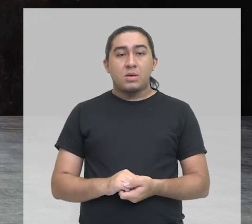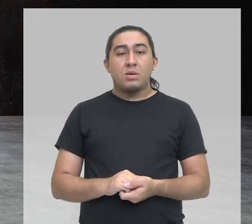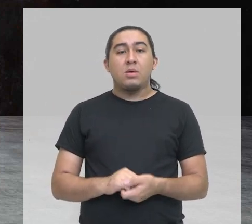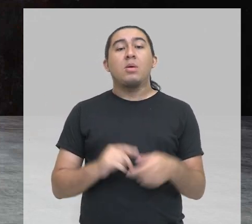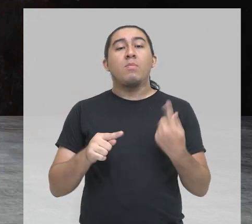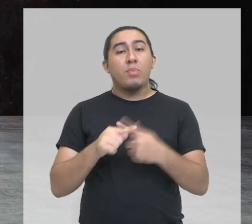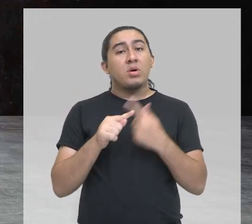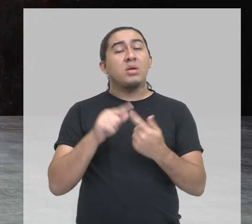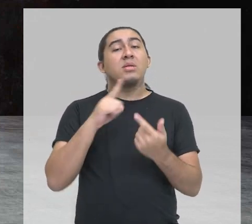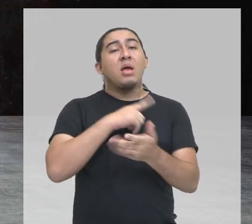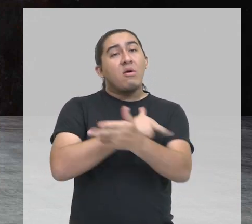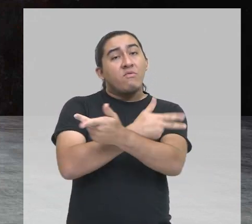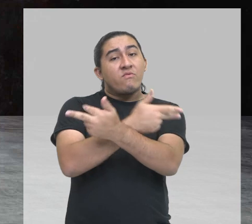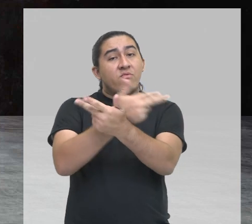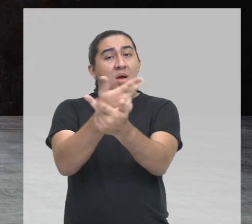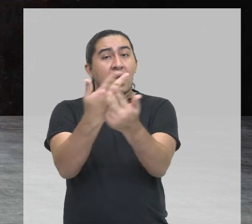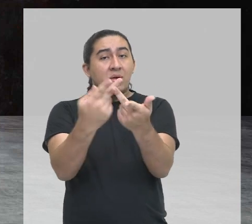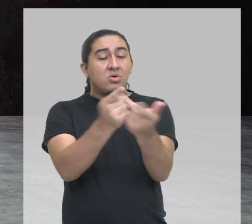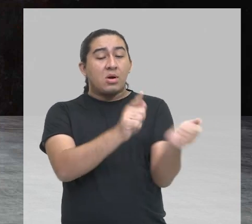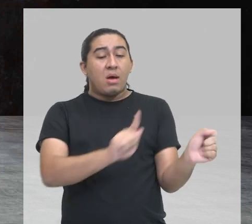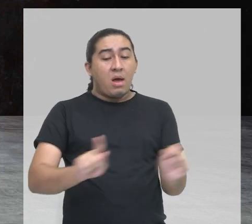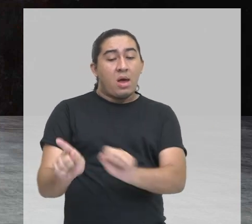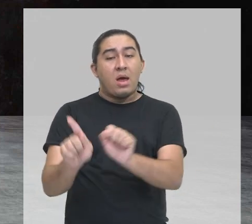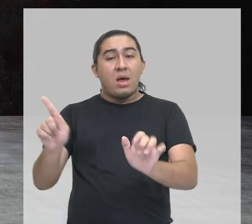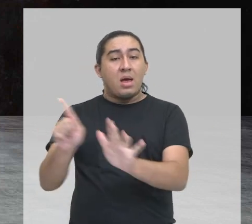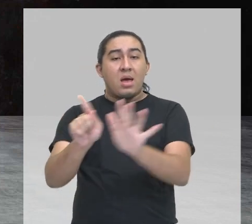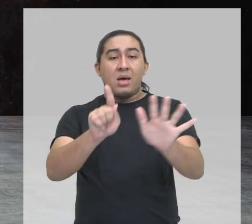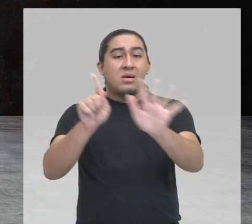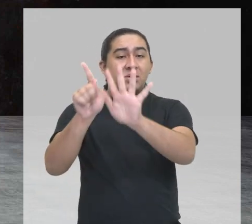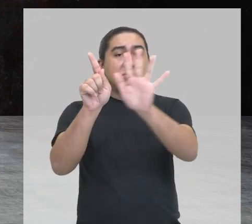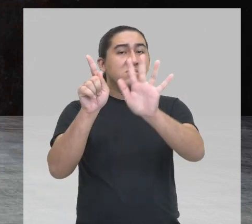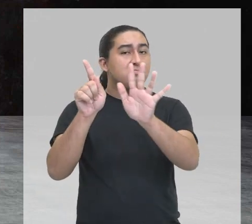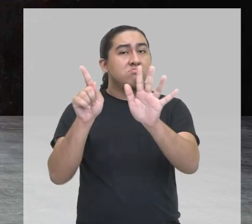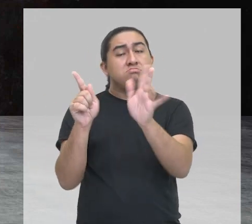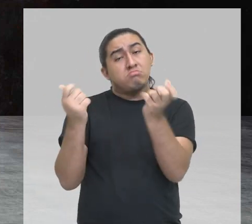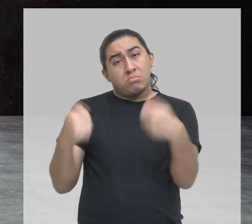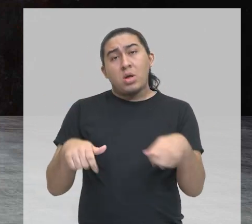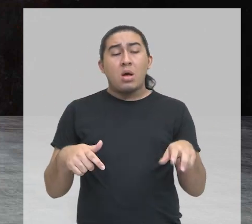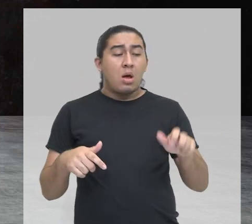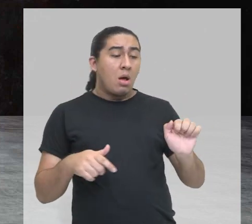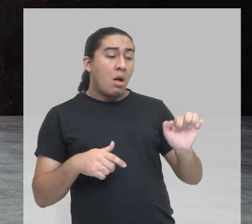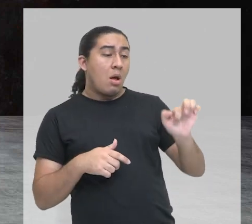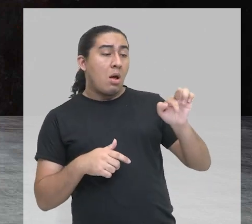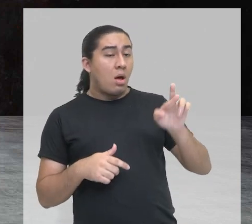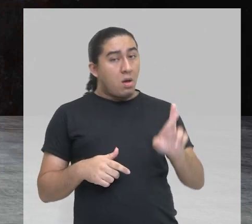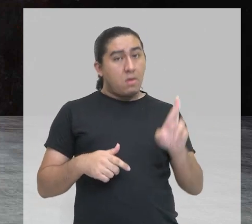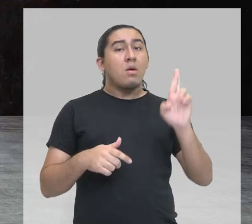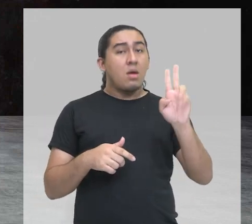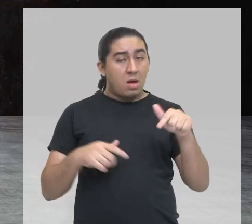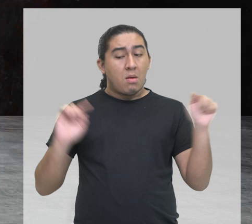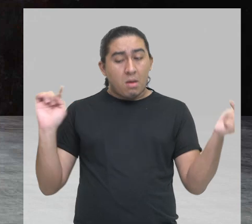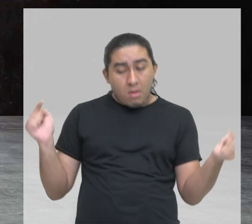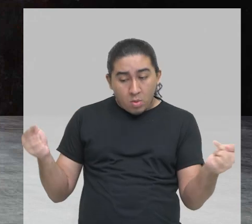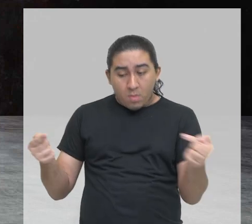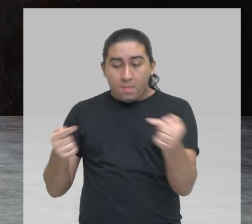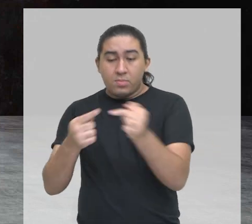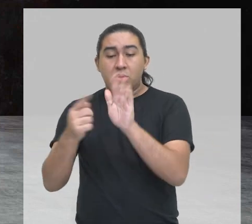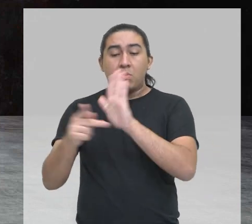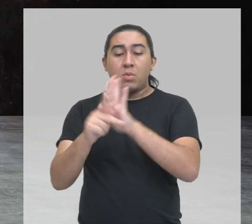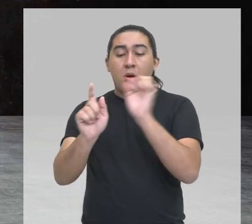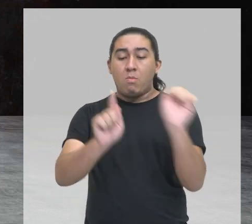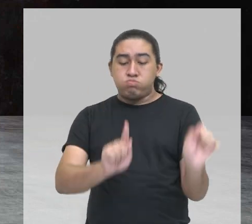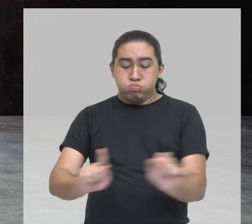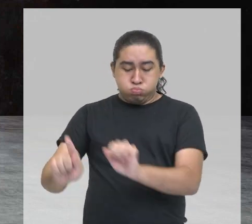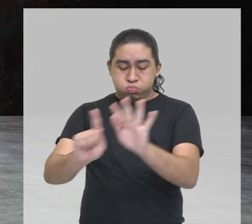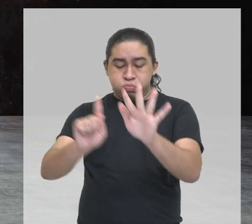por vários gases, né? Se eles estão no estado gasoso, não há nenhum problema de nós denominarmos de ar para a formação dessa